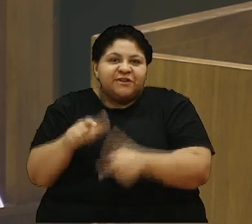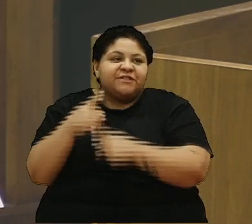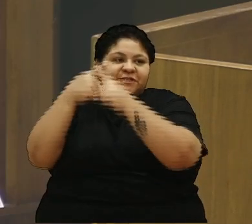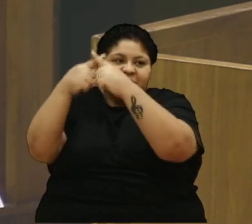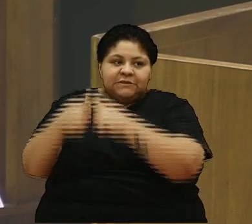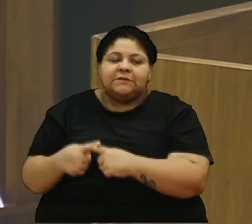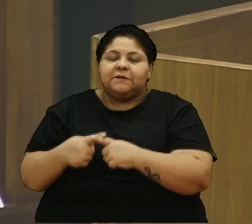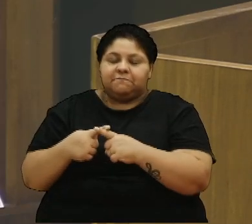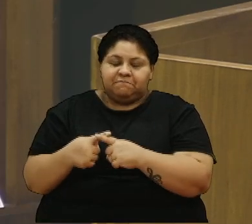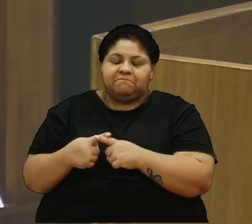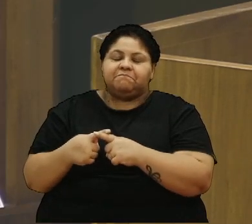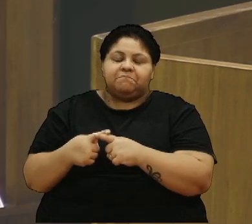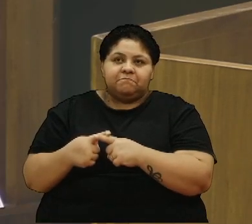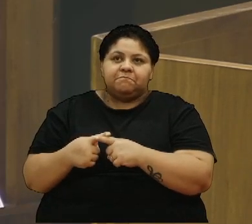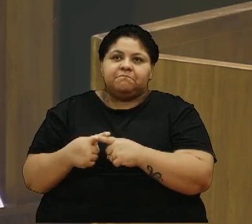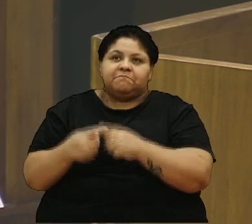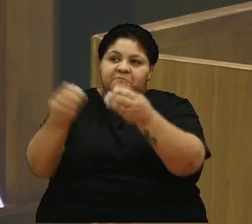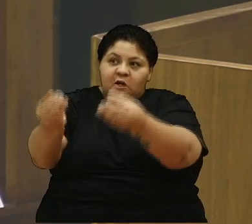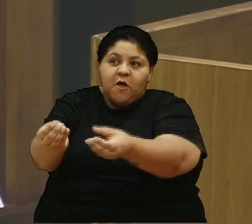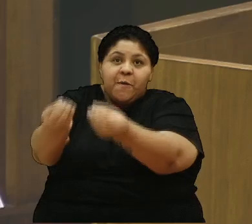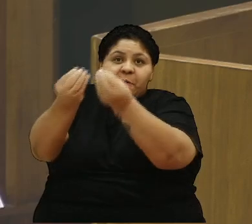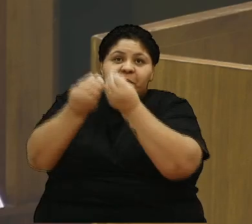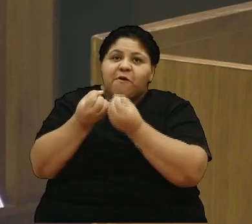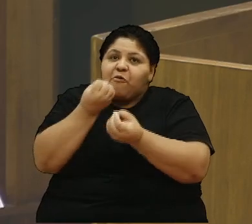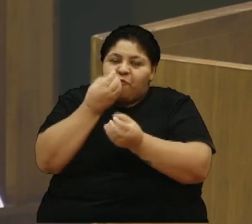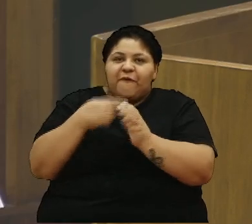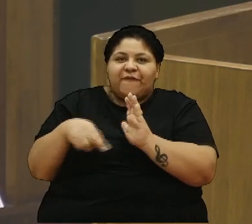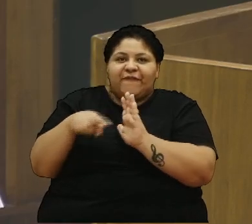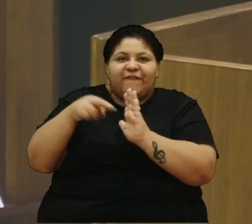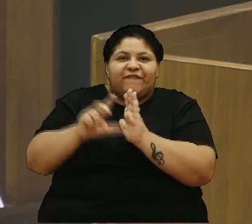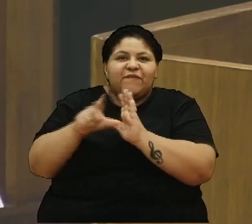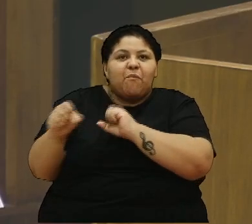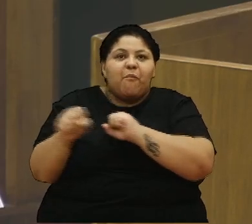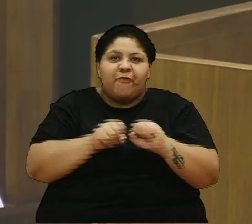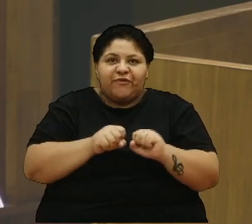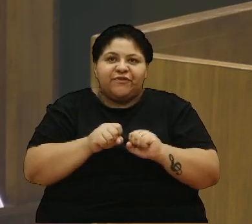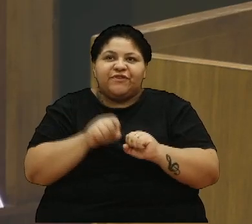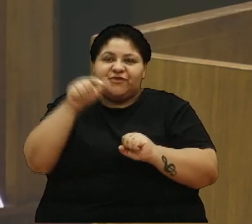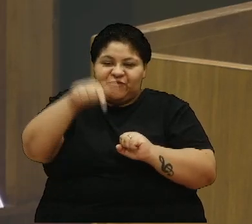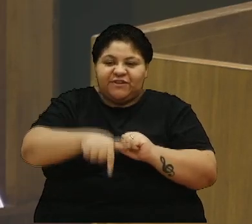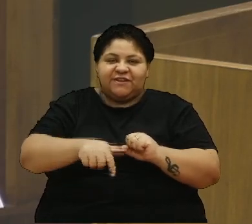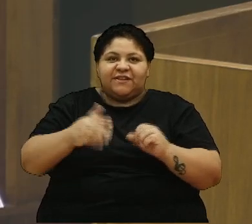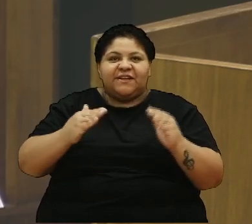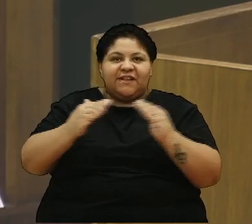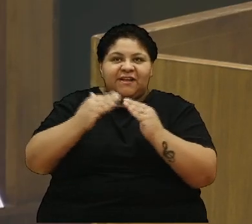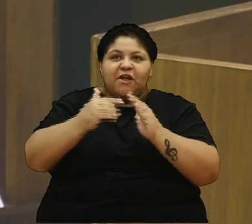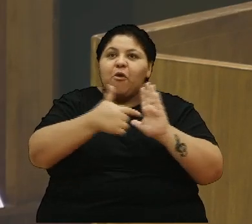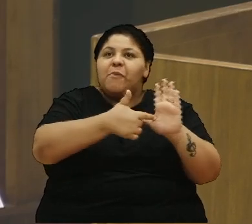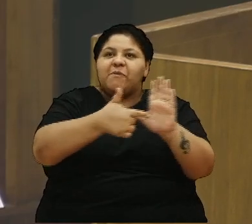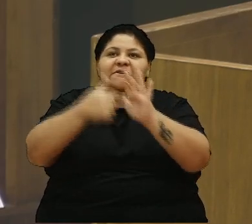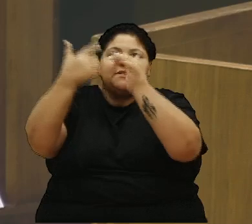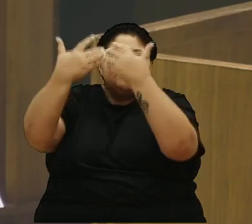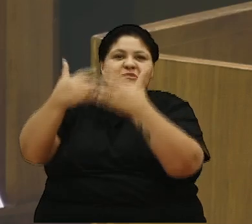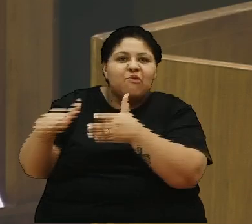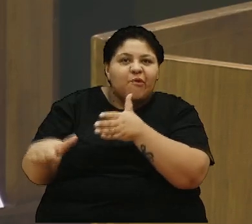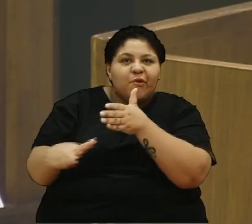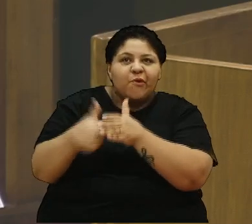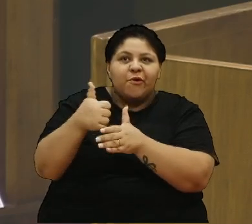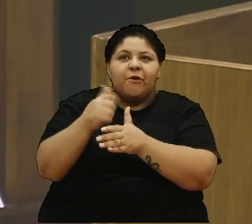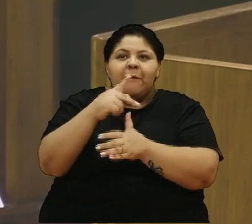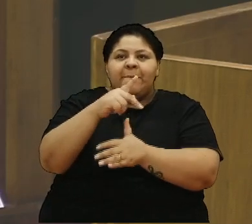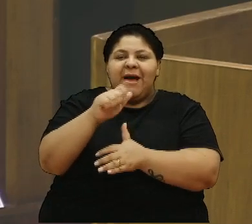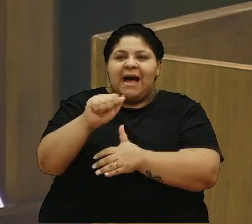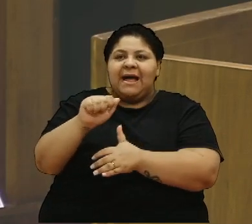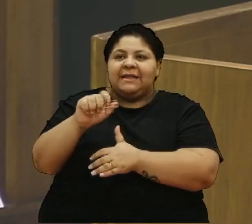que tragam aí um bom resultado e depois possam vir até aqui nessa casa para mostrar, falar um pouquinho melhor sobre esse